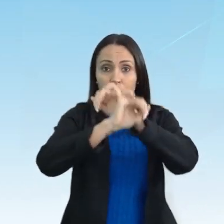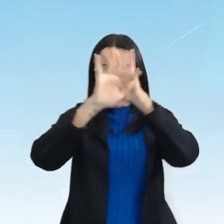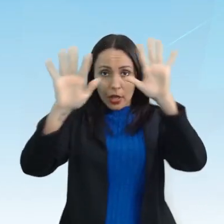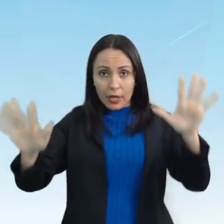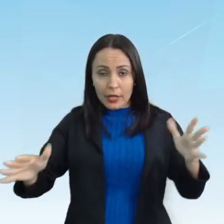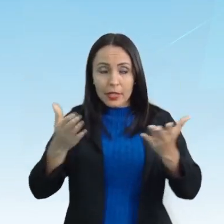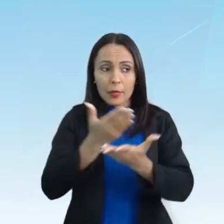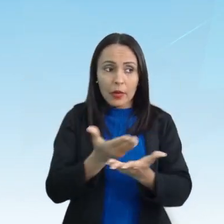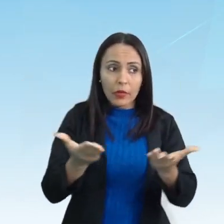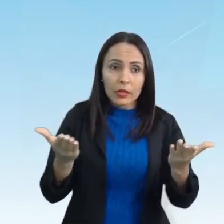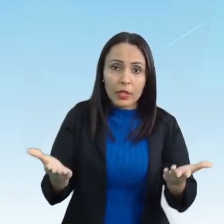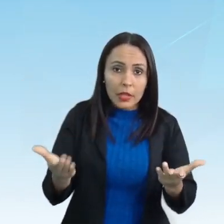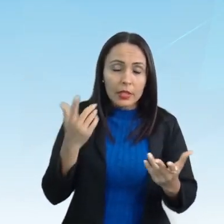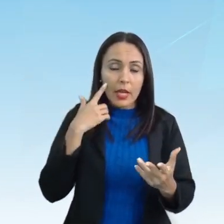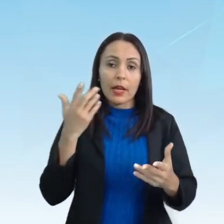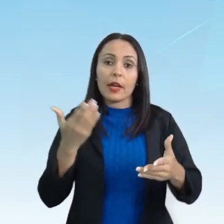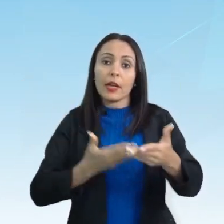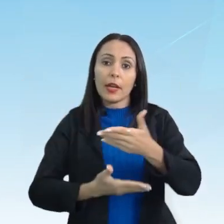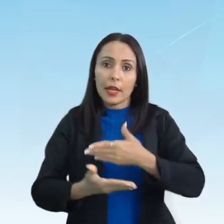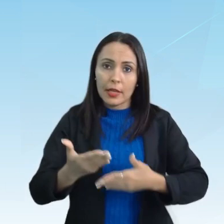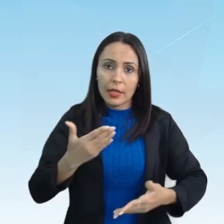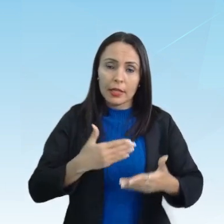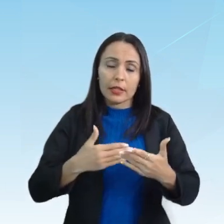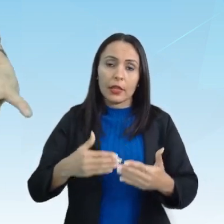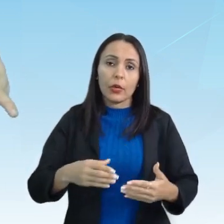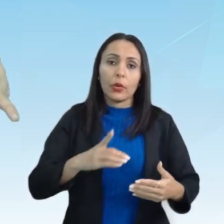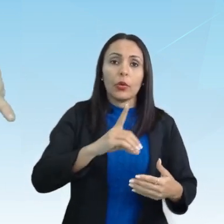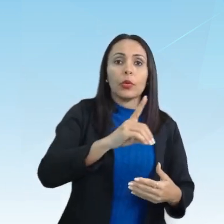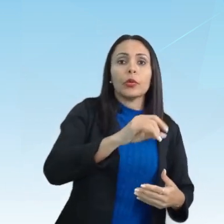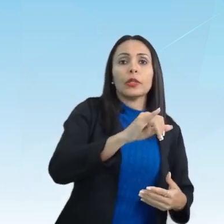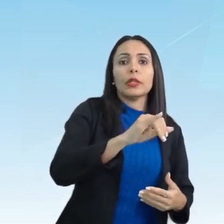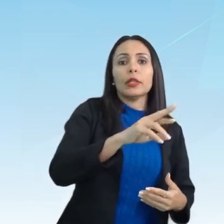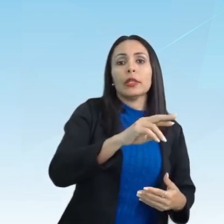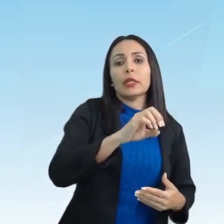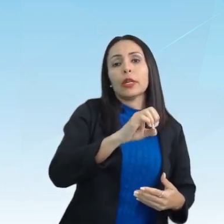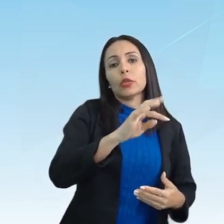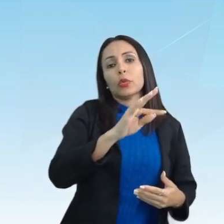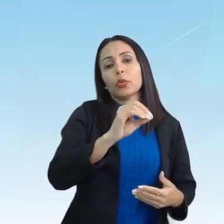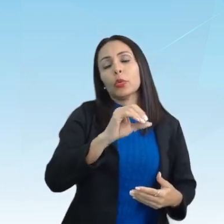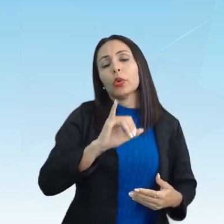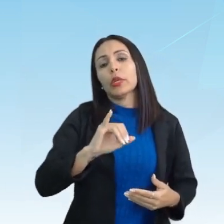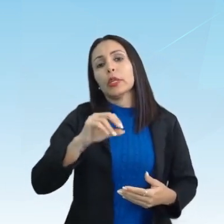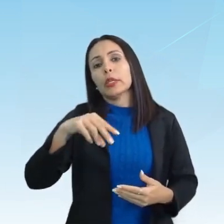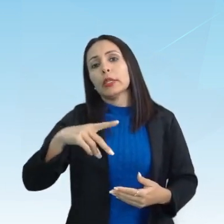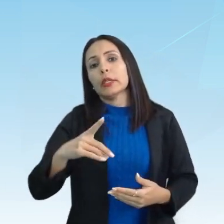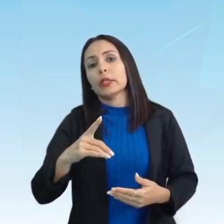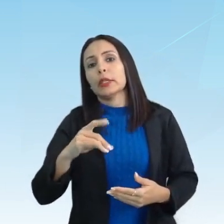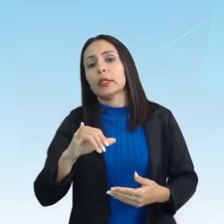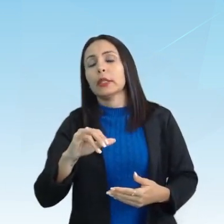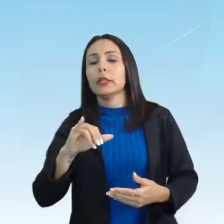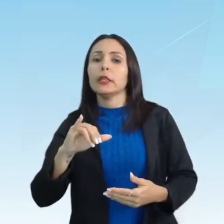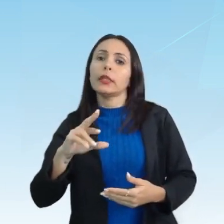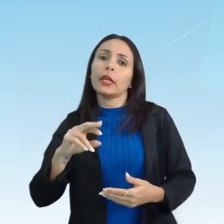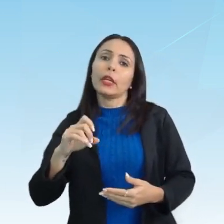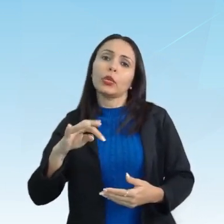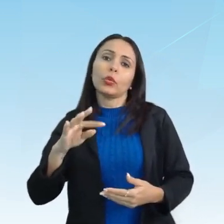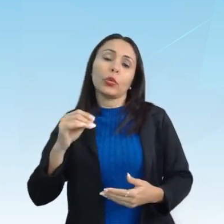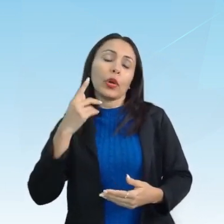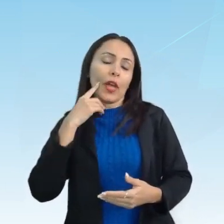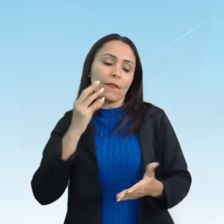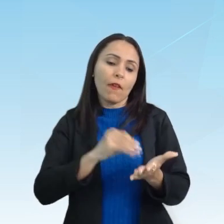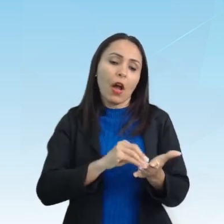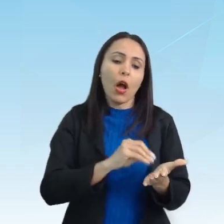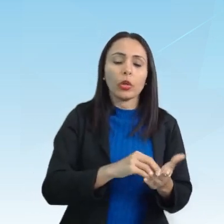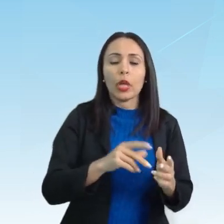vocês que a relação do direto com o indireto é justamente a presença ou a falta da